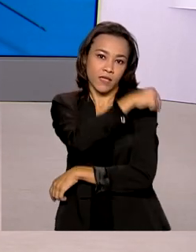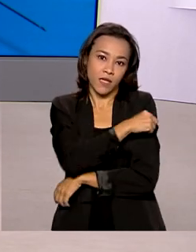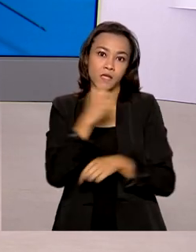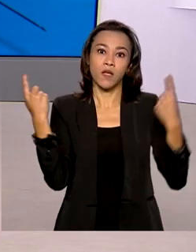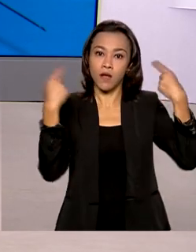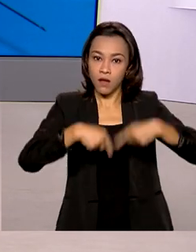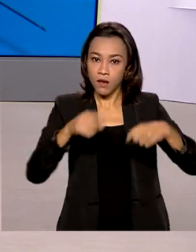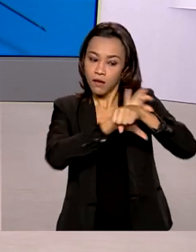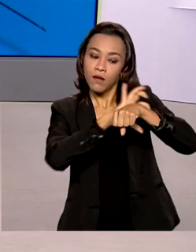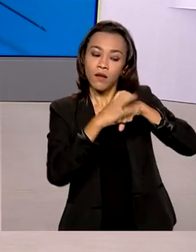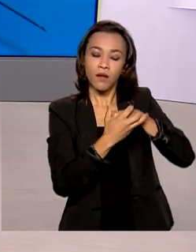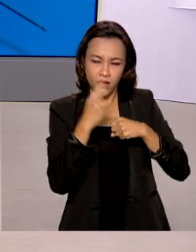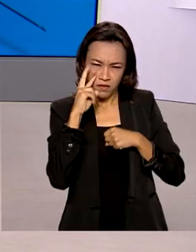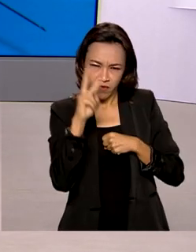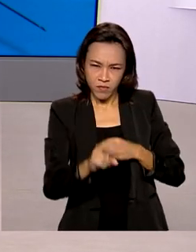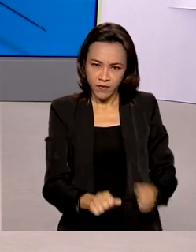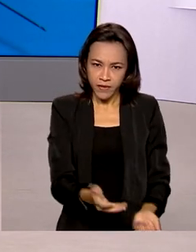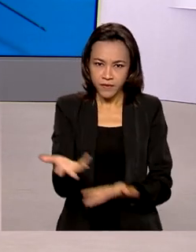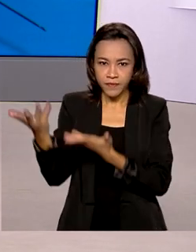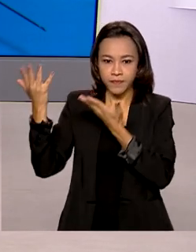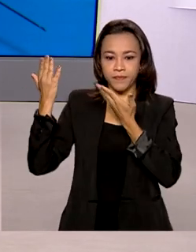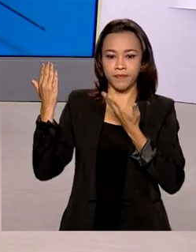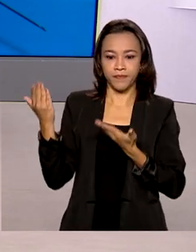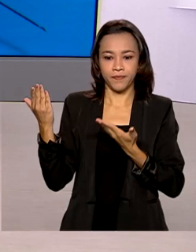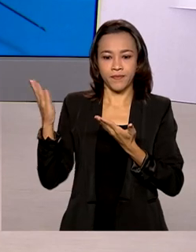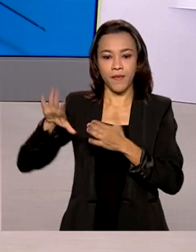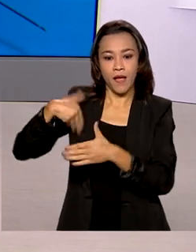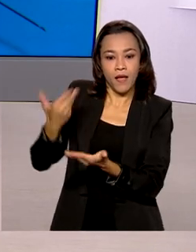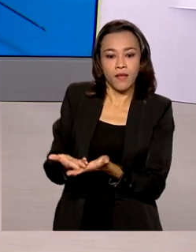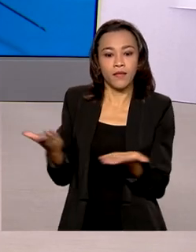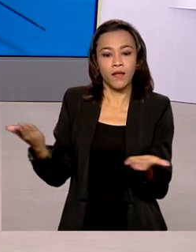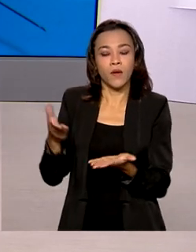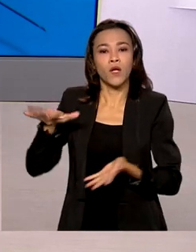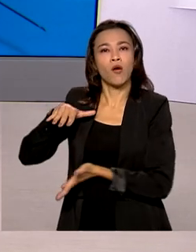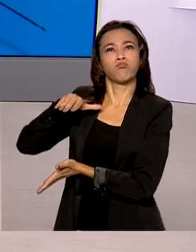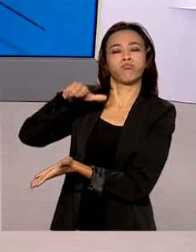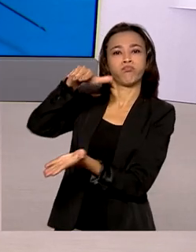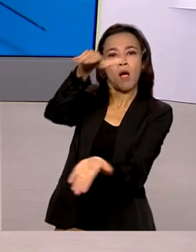Covid-19. Vamos ver os números aqui no telão? Olha, até agora foram distribuídas